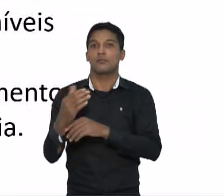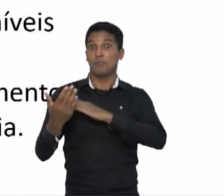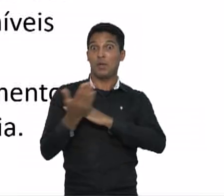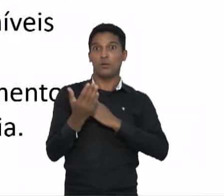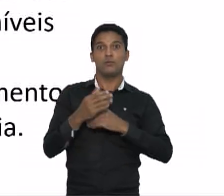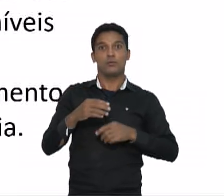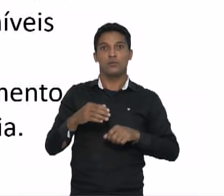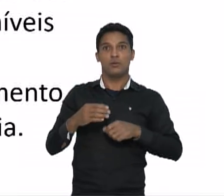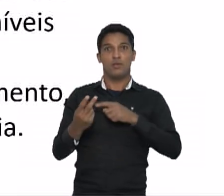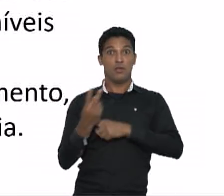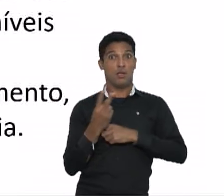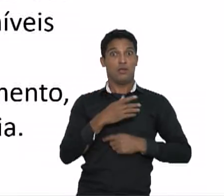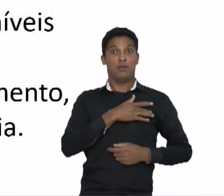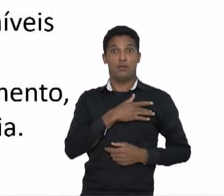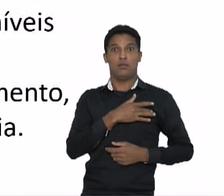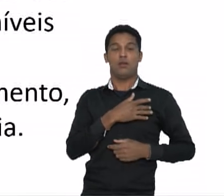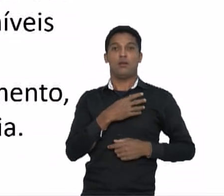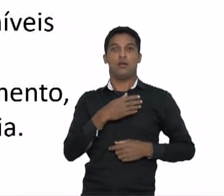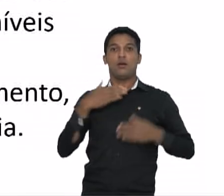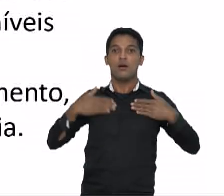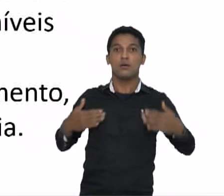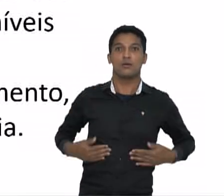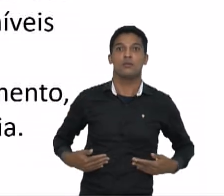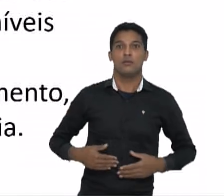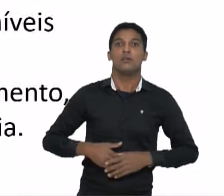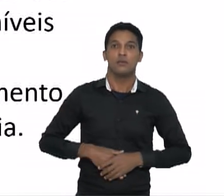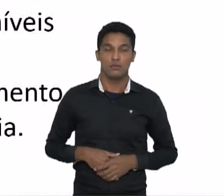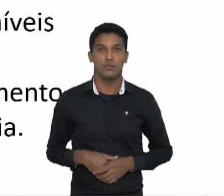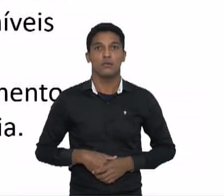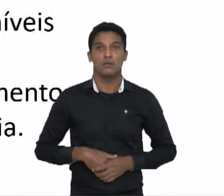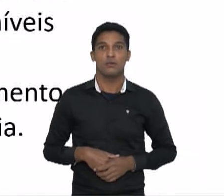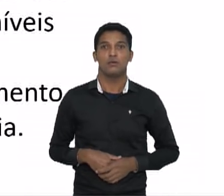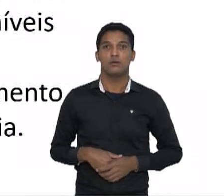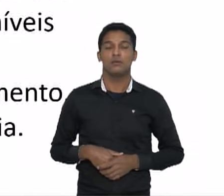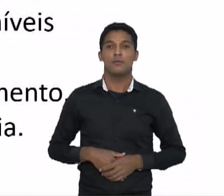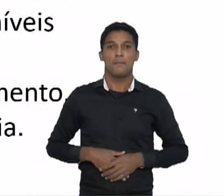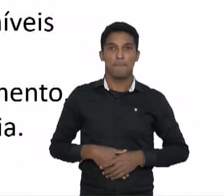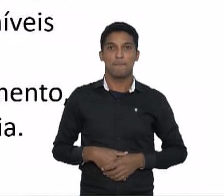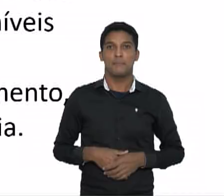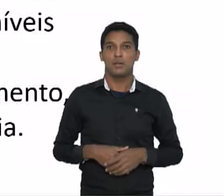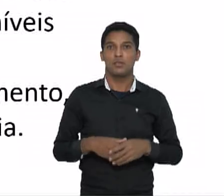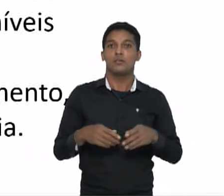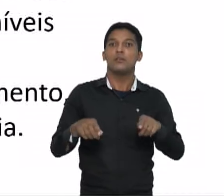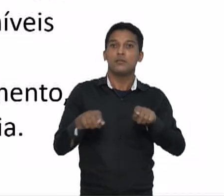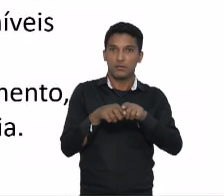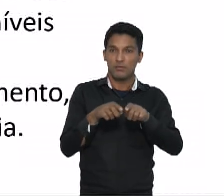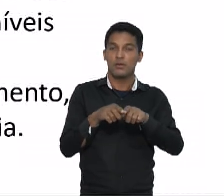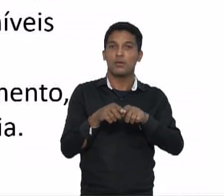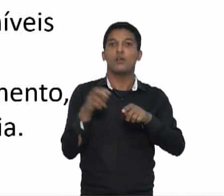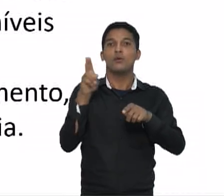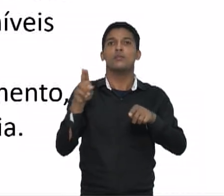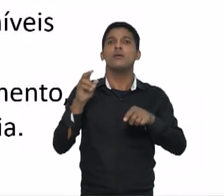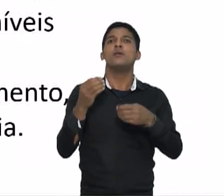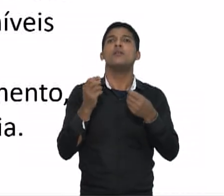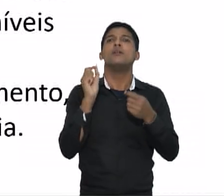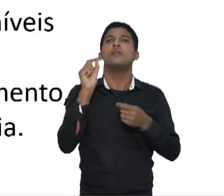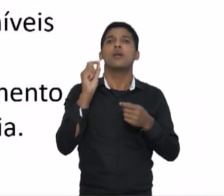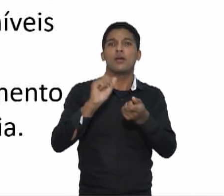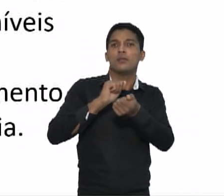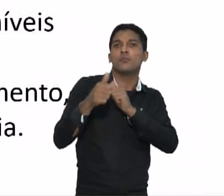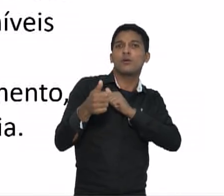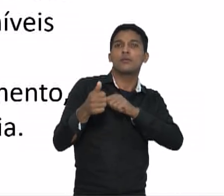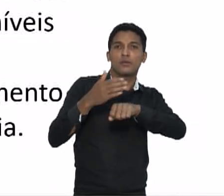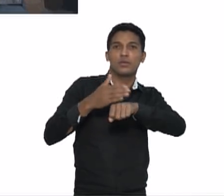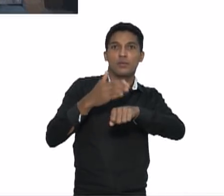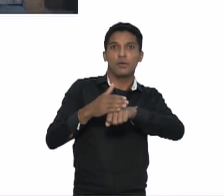dificuldades. Inicialmente, como eu falei para vocês, utilizada como treinamento. Hoje é um esporte